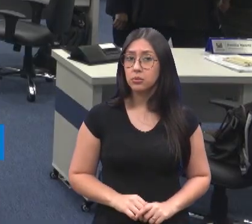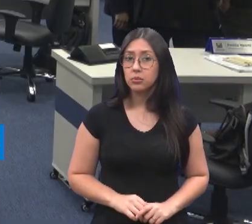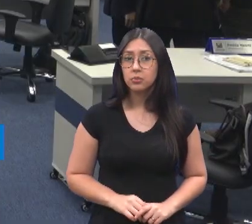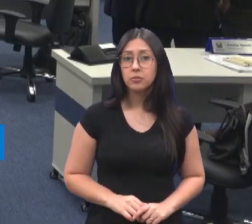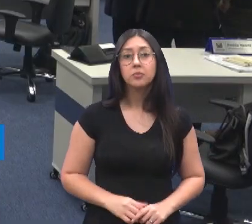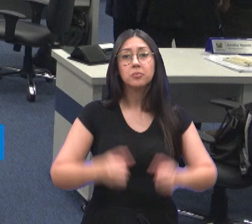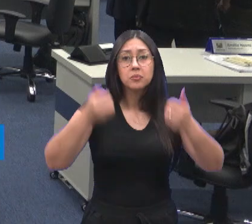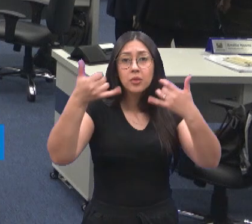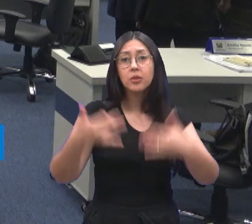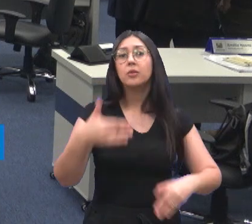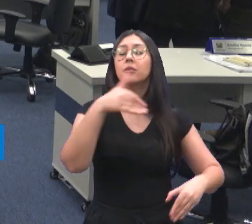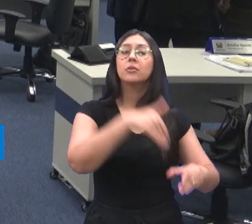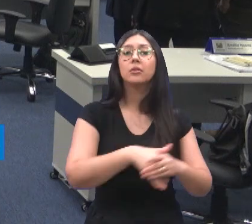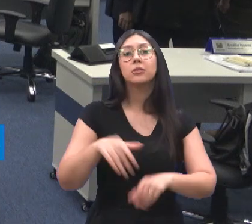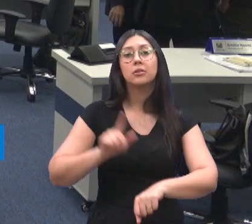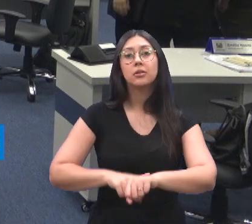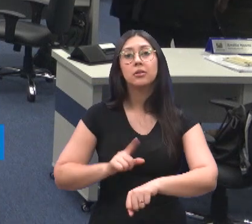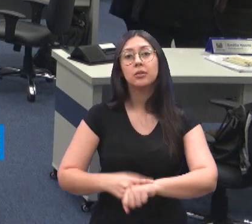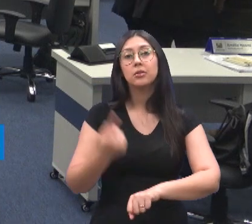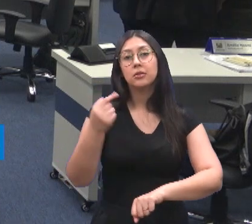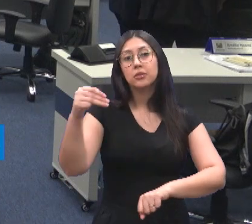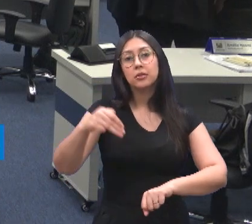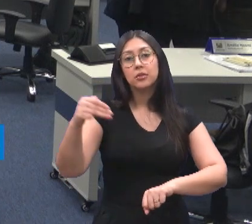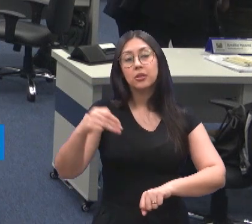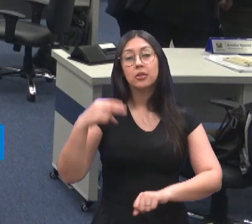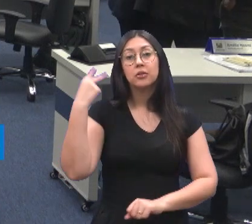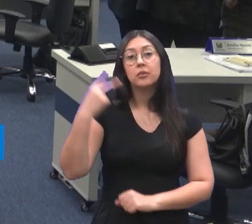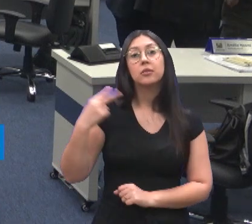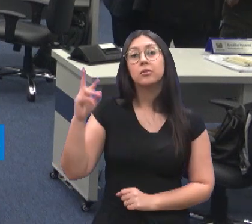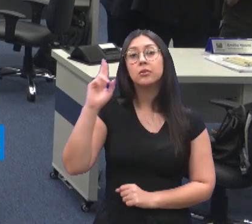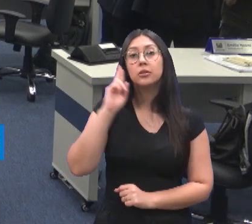Justificativa de votação por tempo de 1 minuto, vereador Renato Santiago.